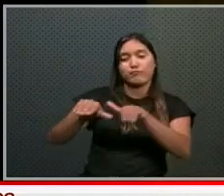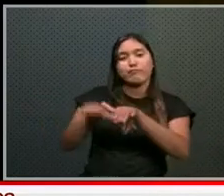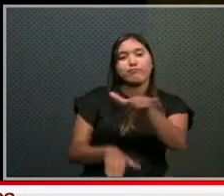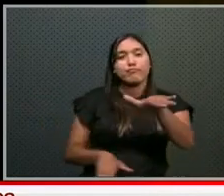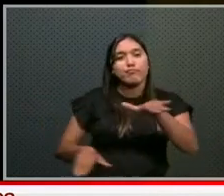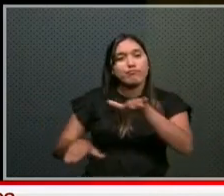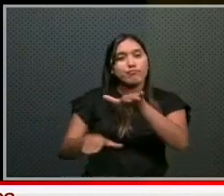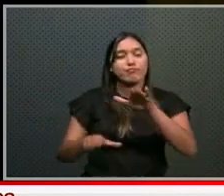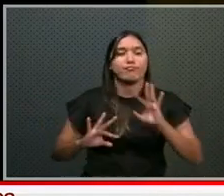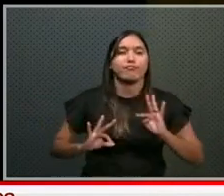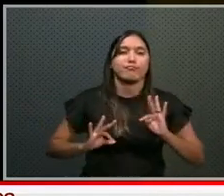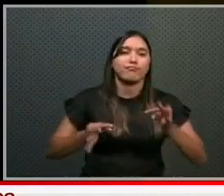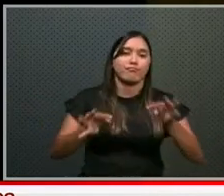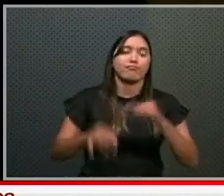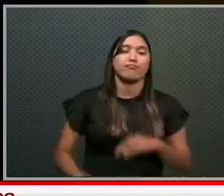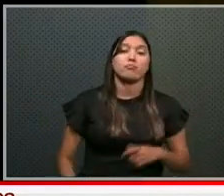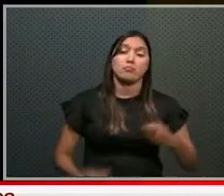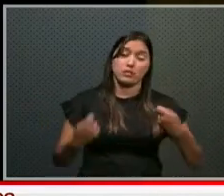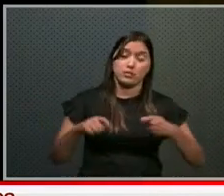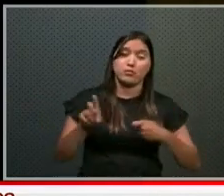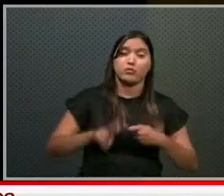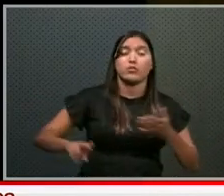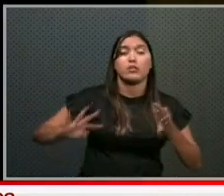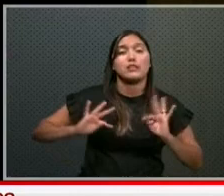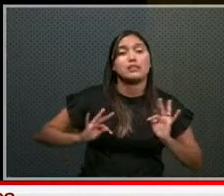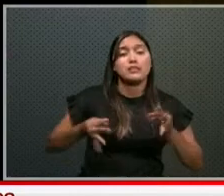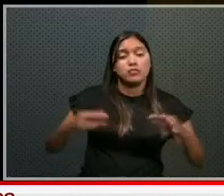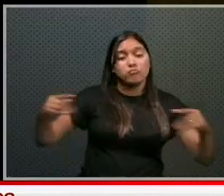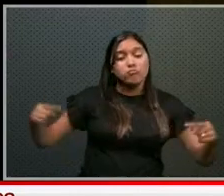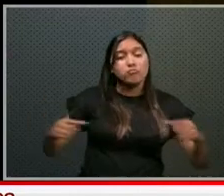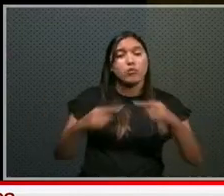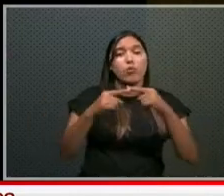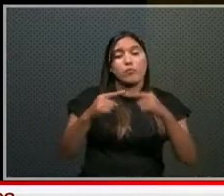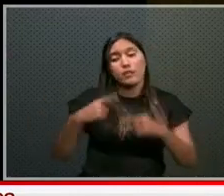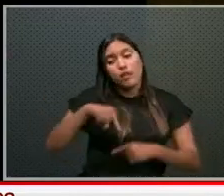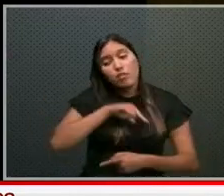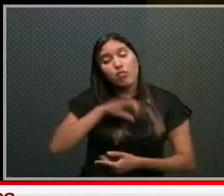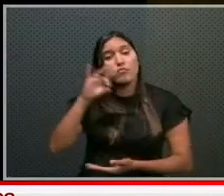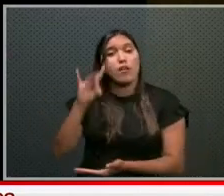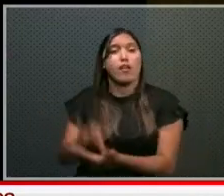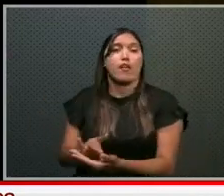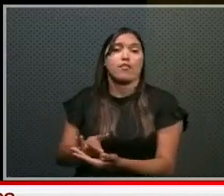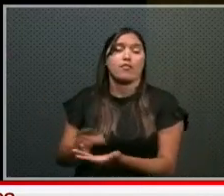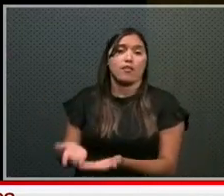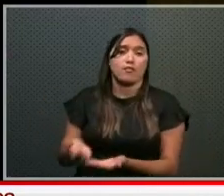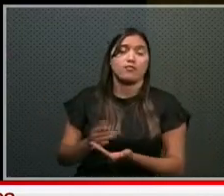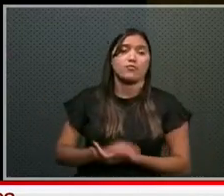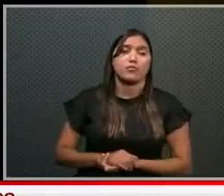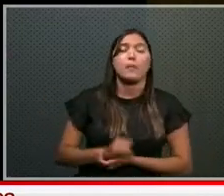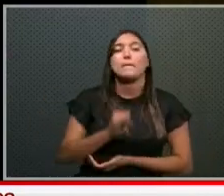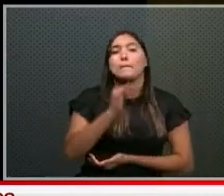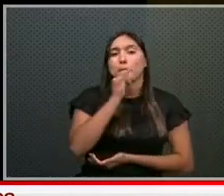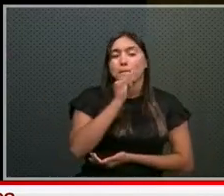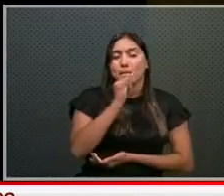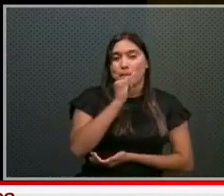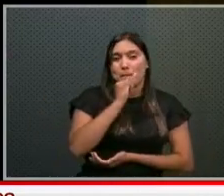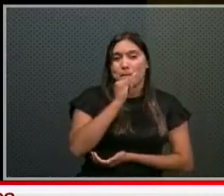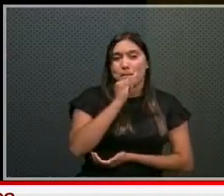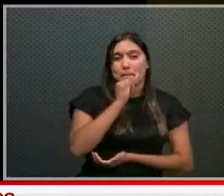com utilização de tecnologias e prática ajustadas a nossa realidade Como por exemplo